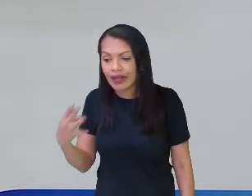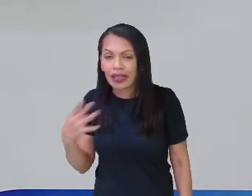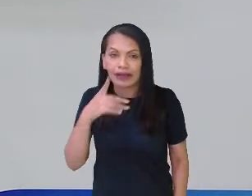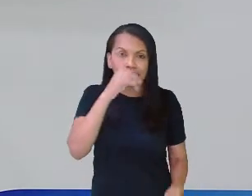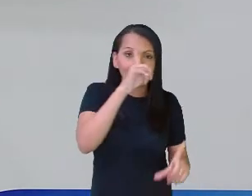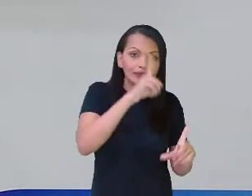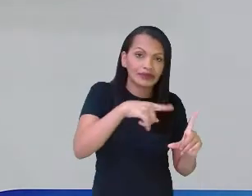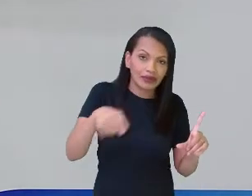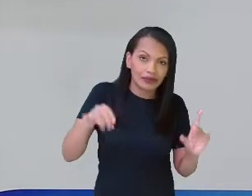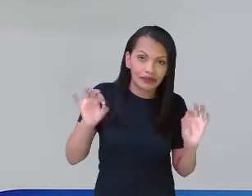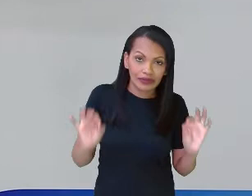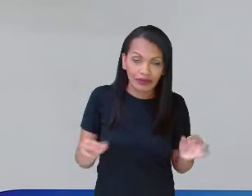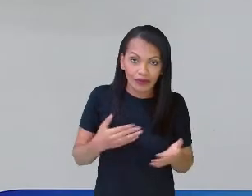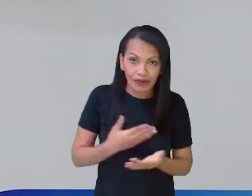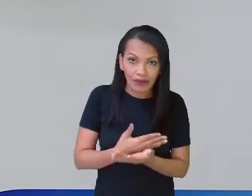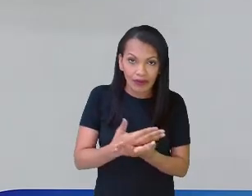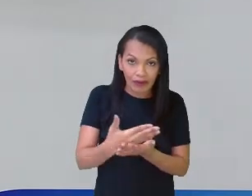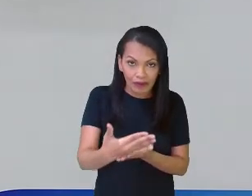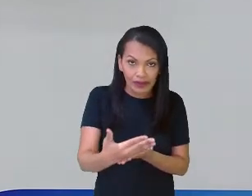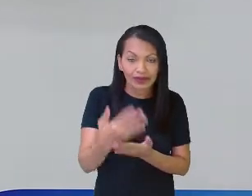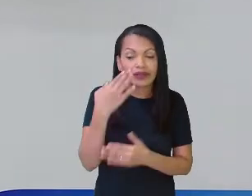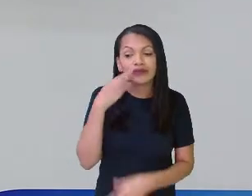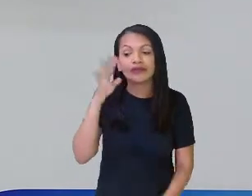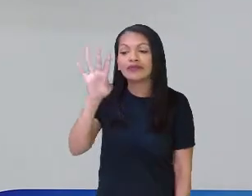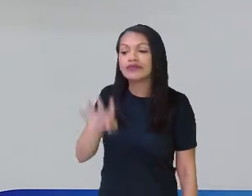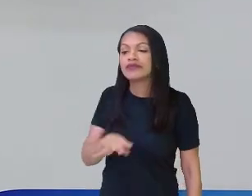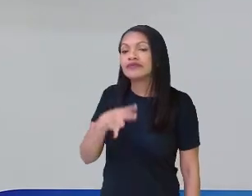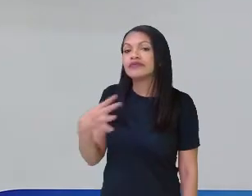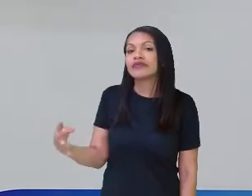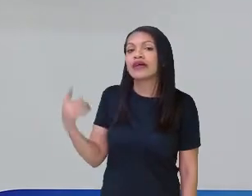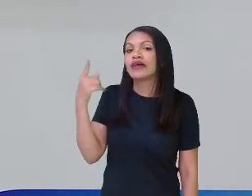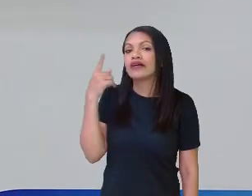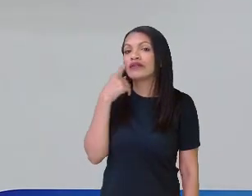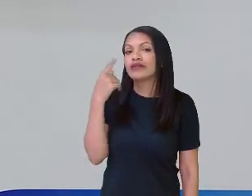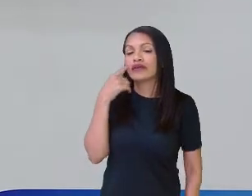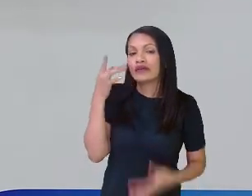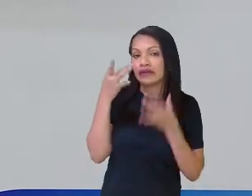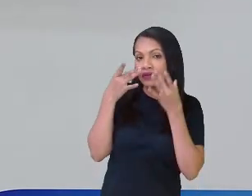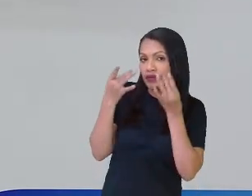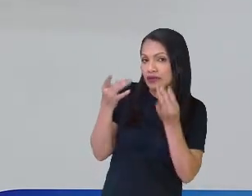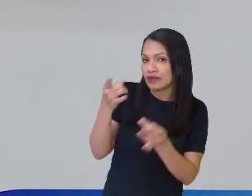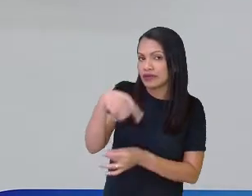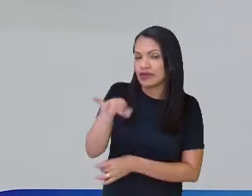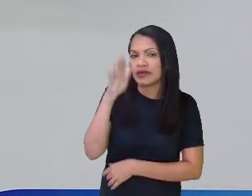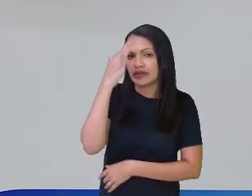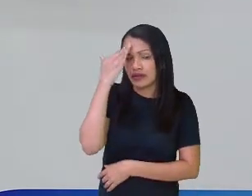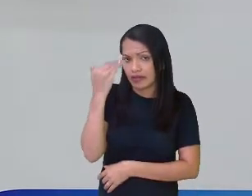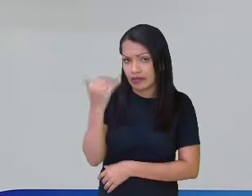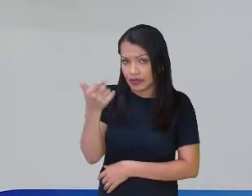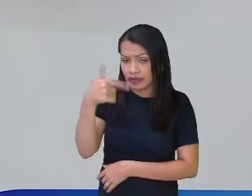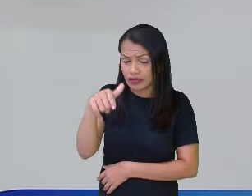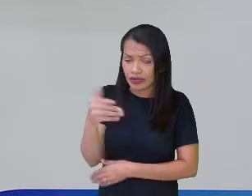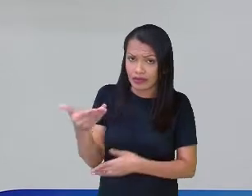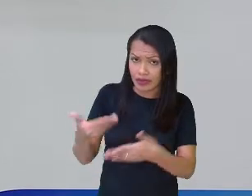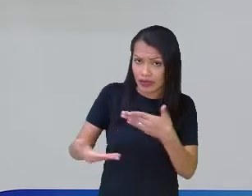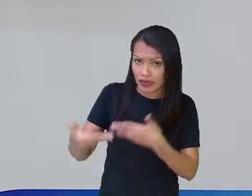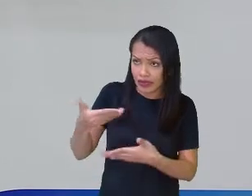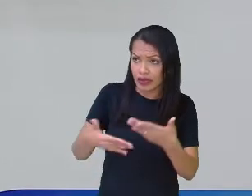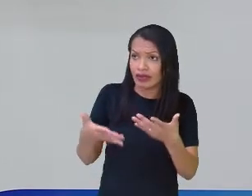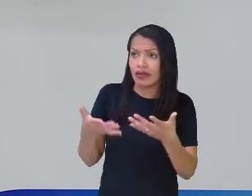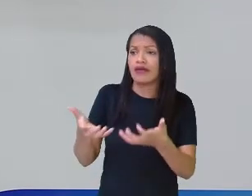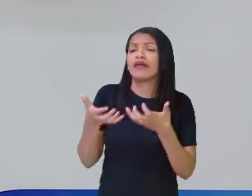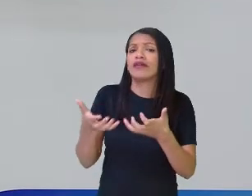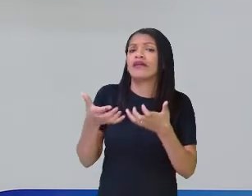com os gráficos. Começaremos por uma tabela. Presta atenção, fiquei sabendo que todos estão muito participativos e eu